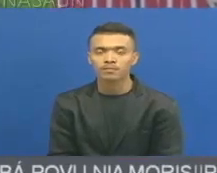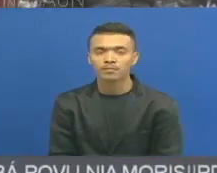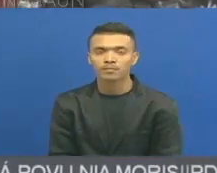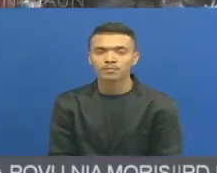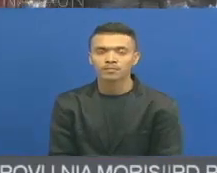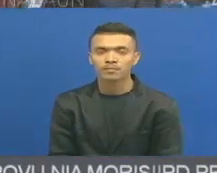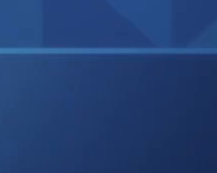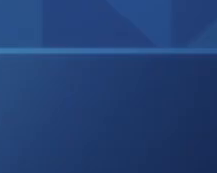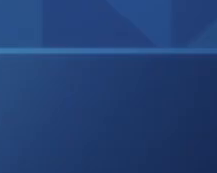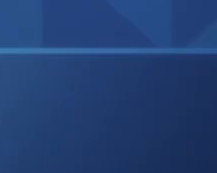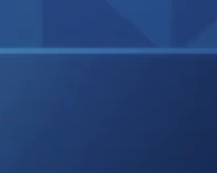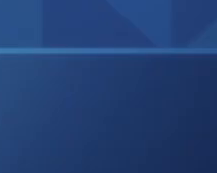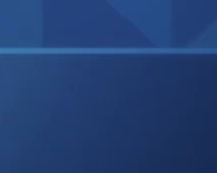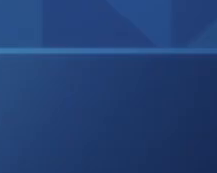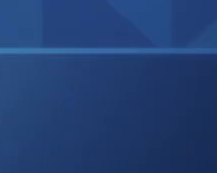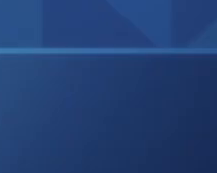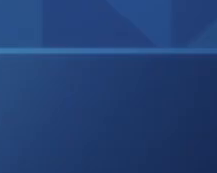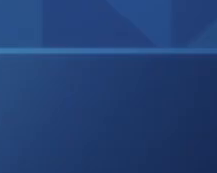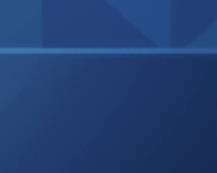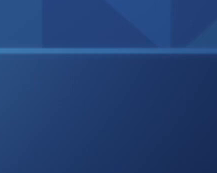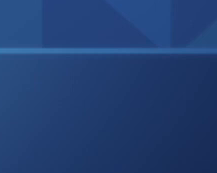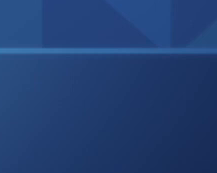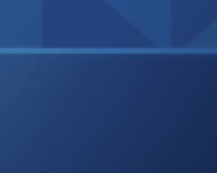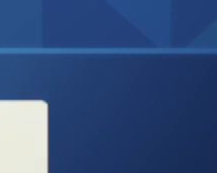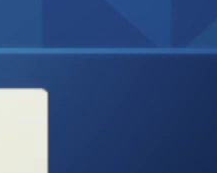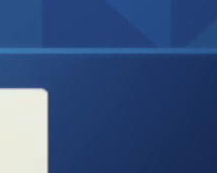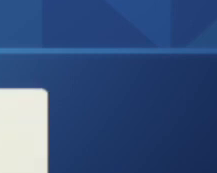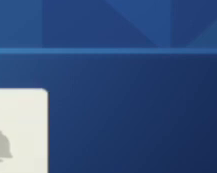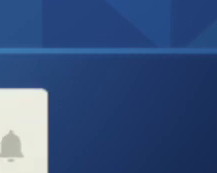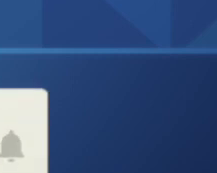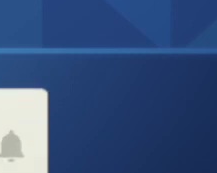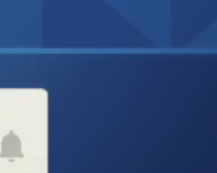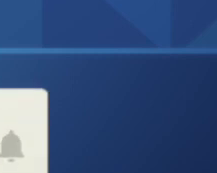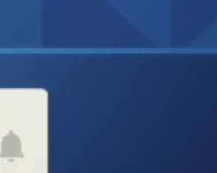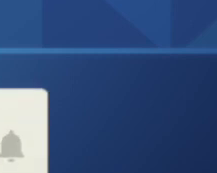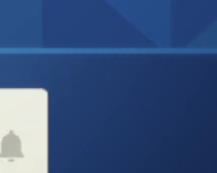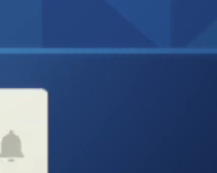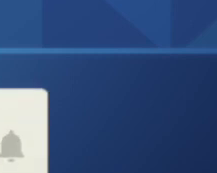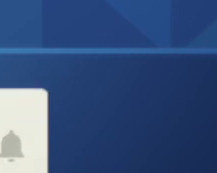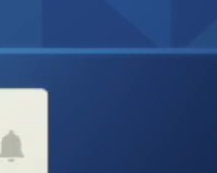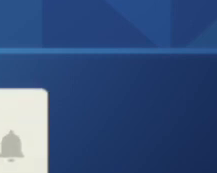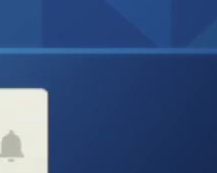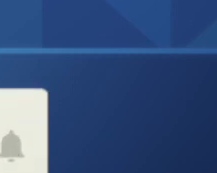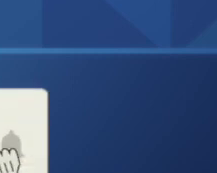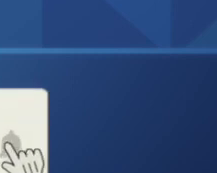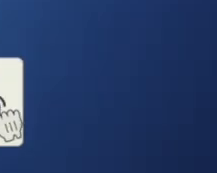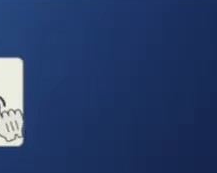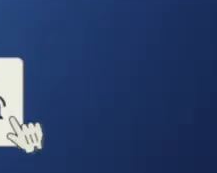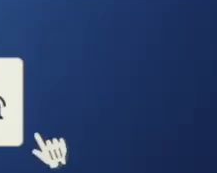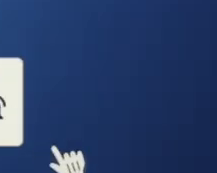ba jornal Eleição. Hai, telespectadores atau hetan informasan aktuais no faktuais kita lua